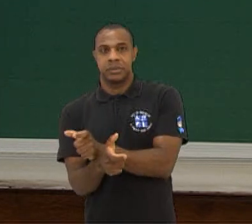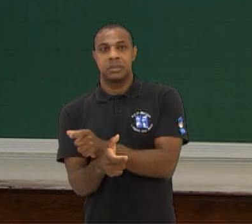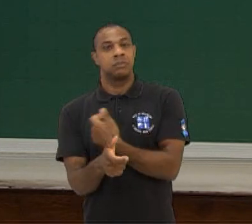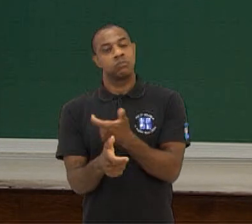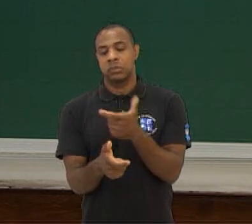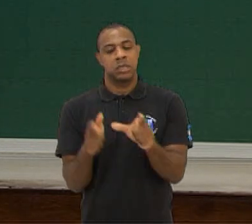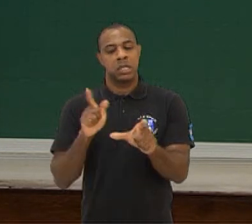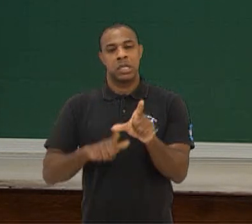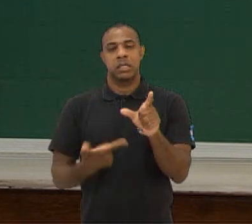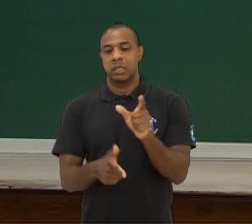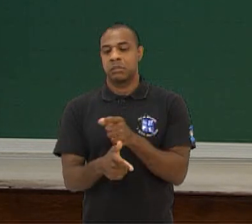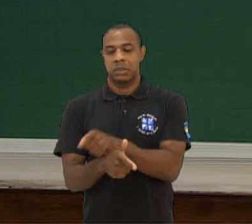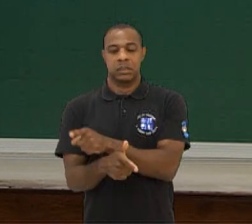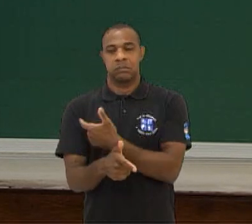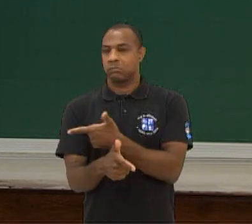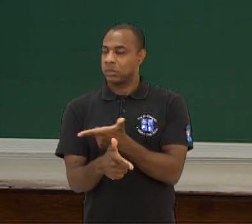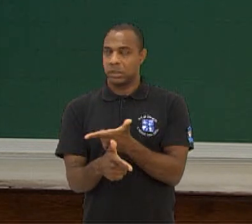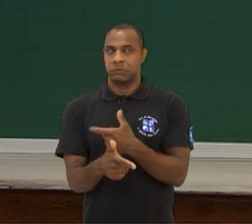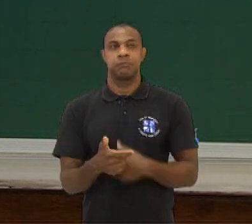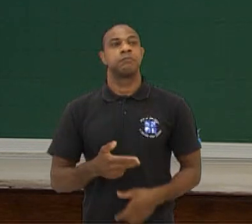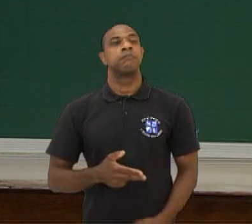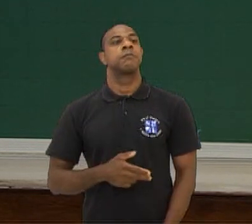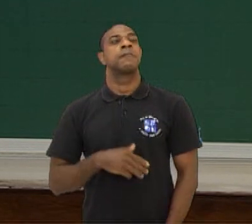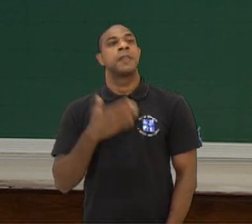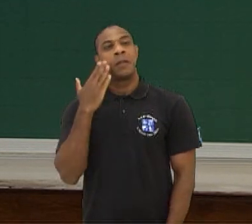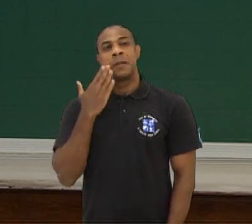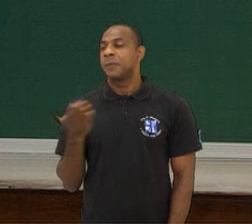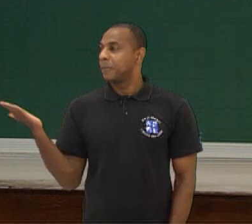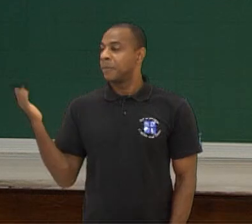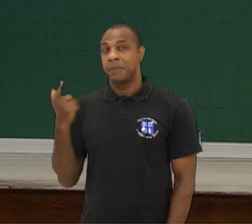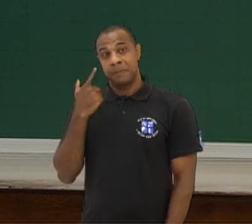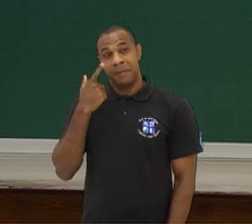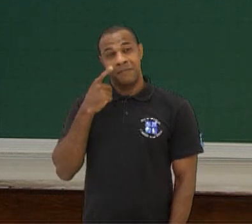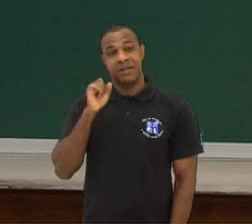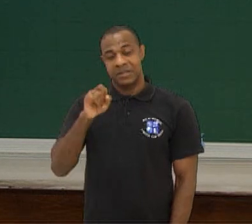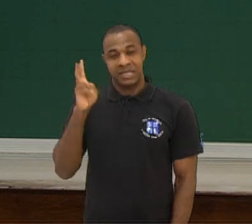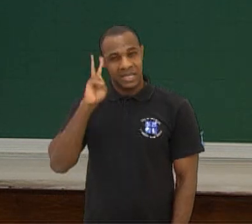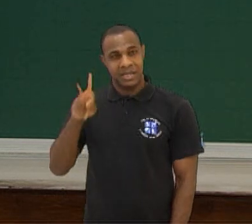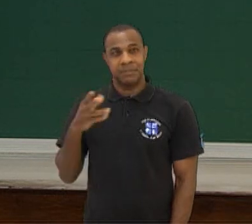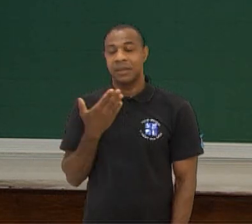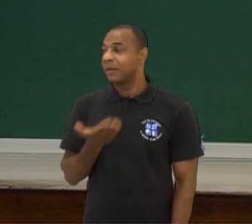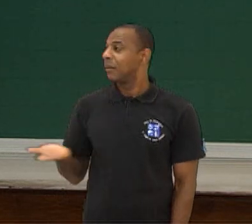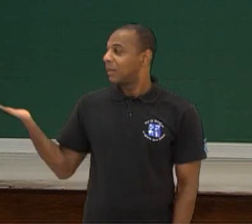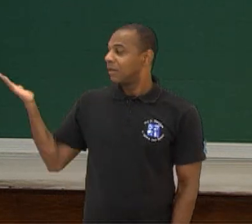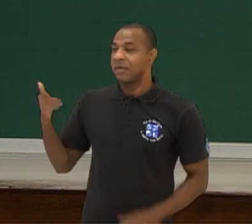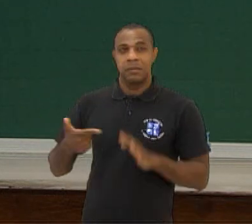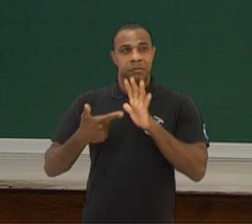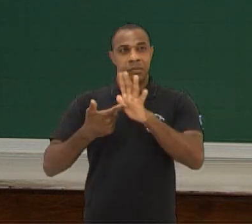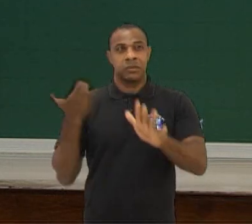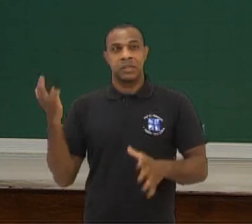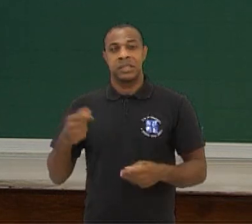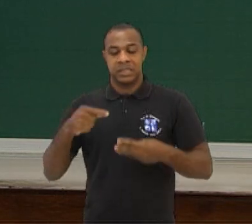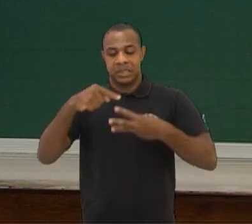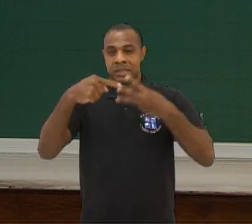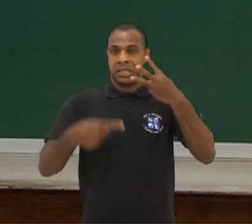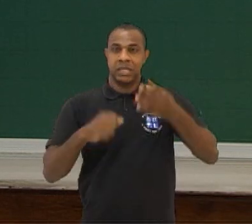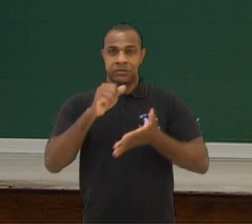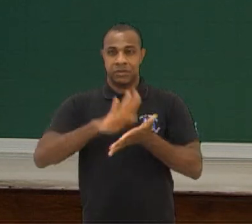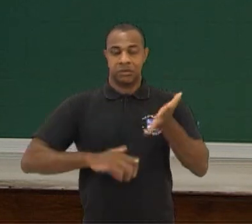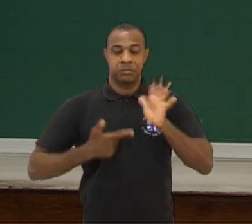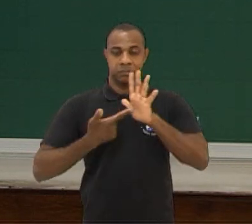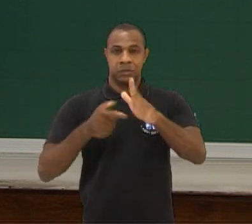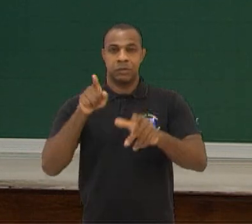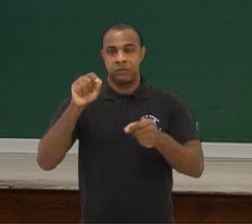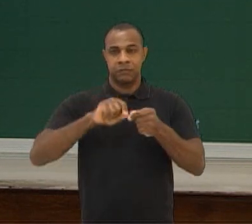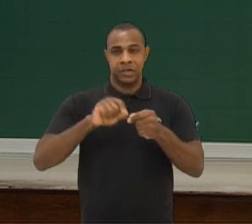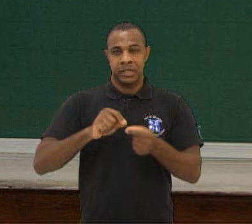não apresentam a incógnita, tudo bem? Para ver se vocês lembram, aqui eu vou lançar 3 exercícios para vocês